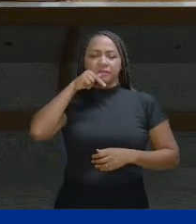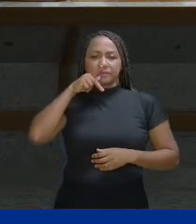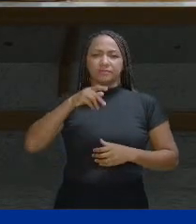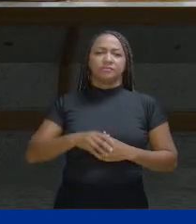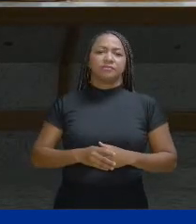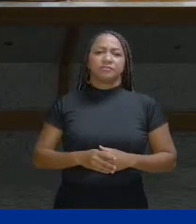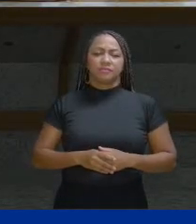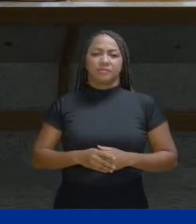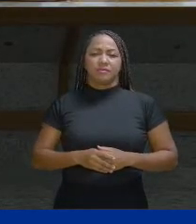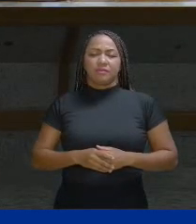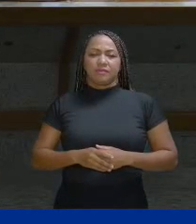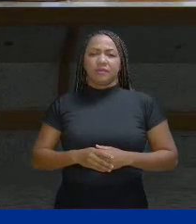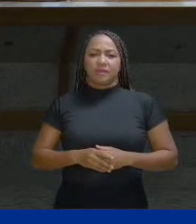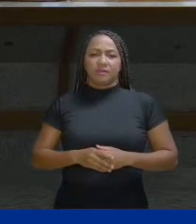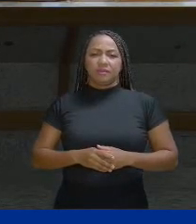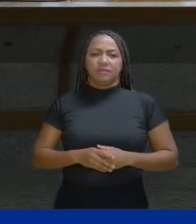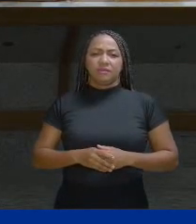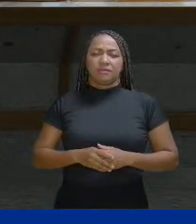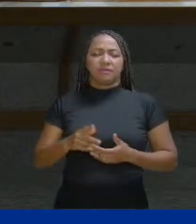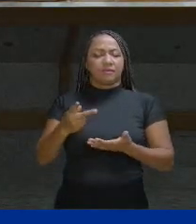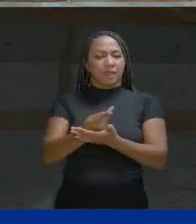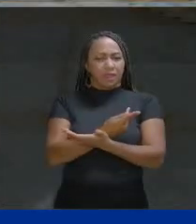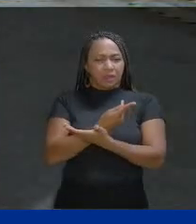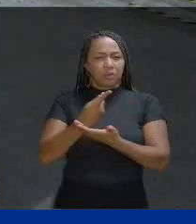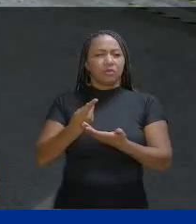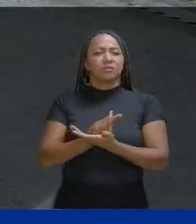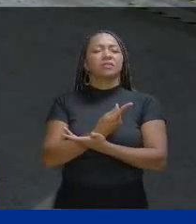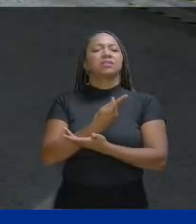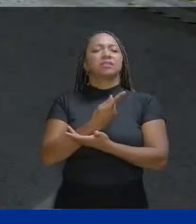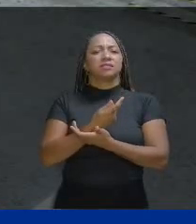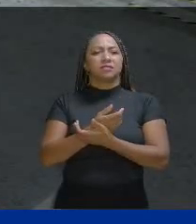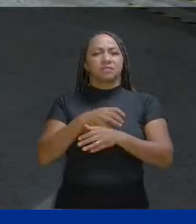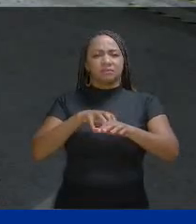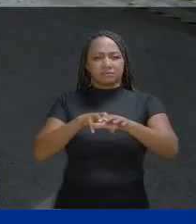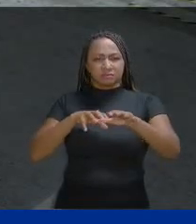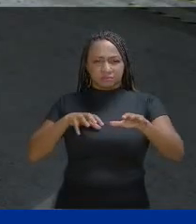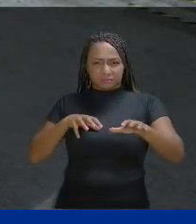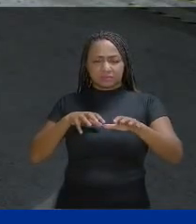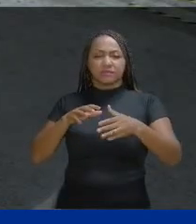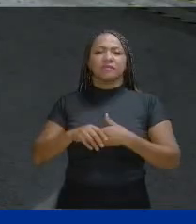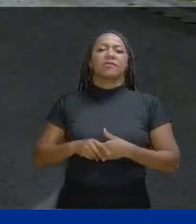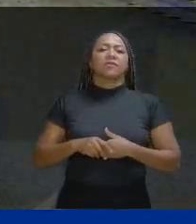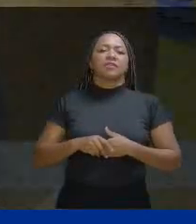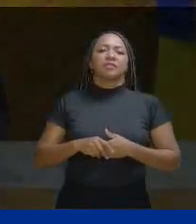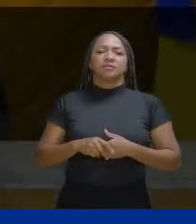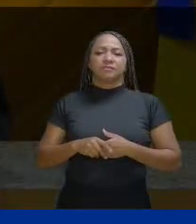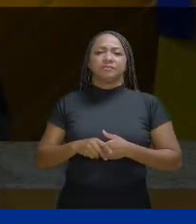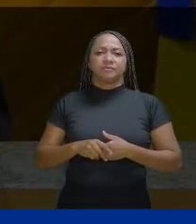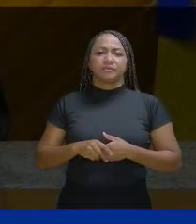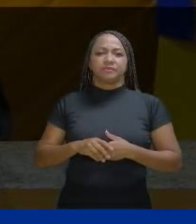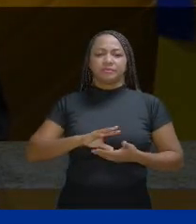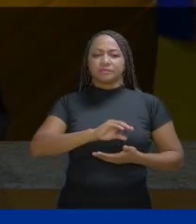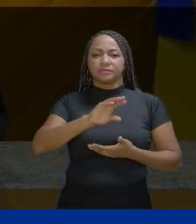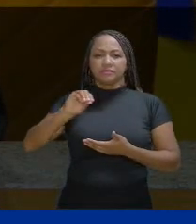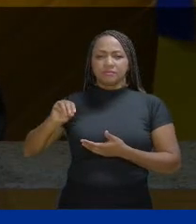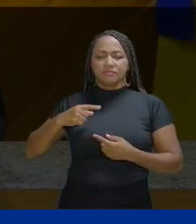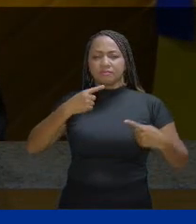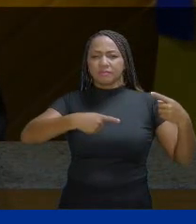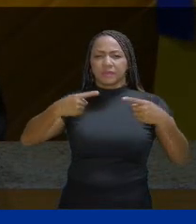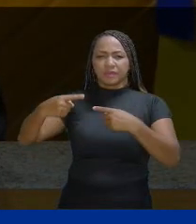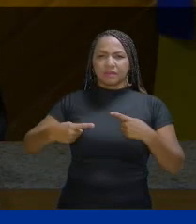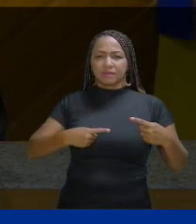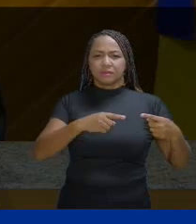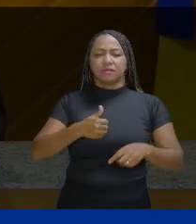Regional a Eleitoral, doutor ser Carmo Antônio, realizada e na a secretária da modalidade sessão, híbrida, Milene e Lages. submeta a apreciação a ata da 19ª